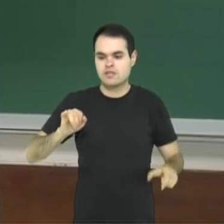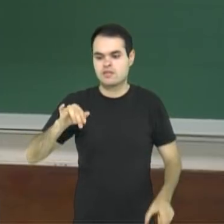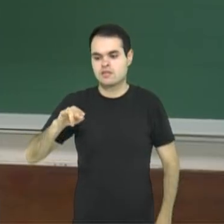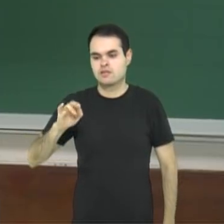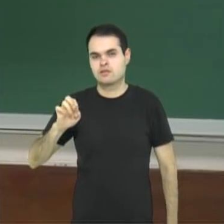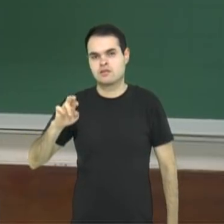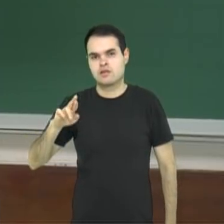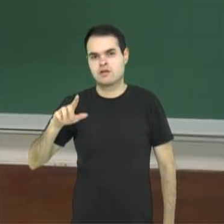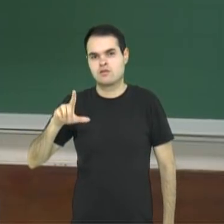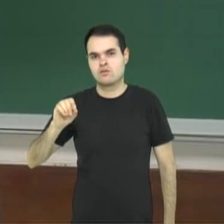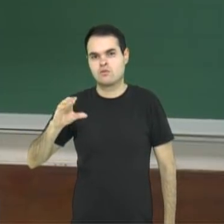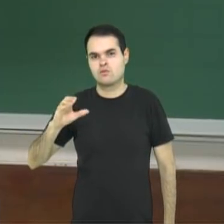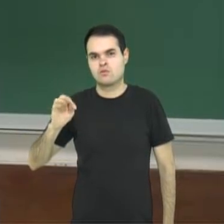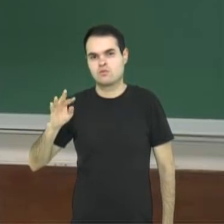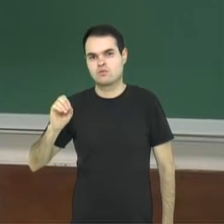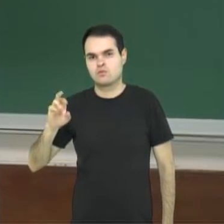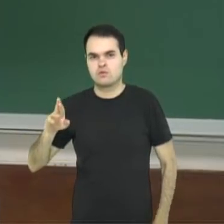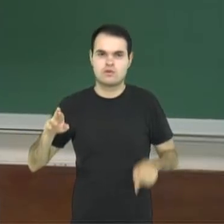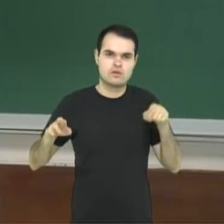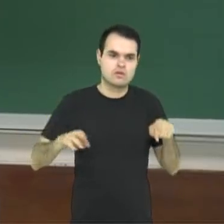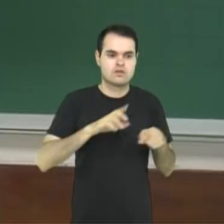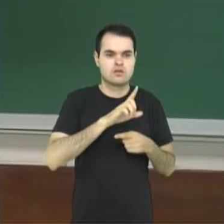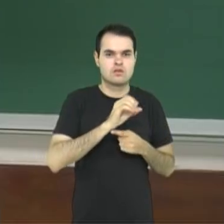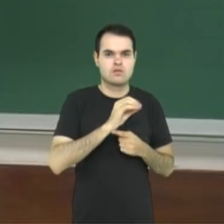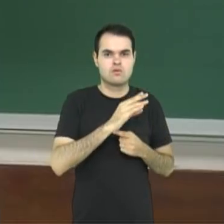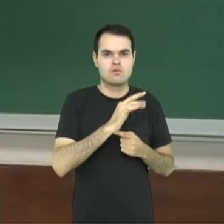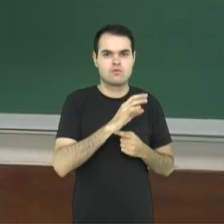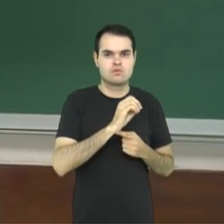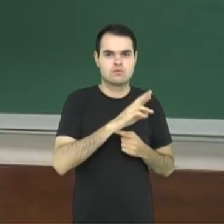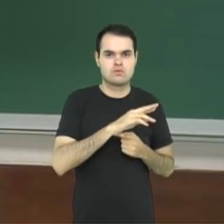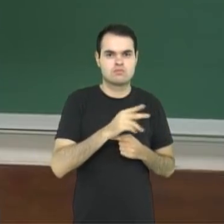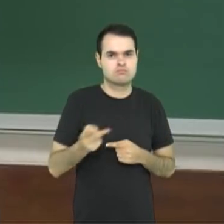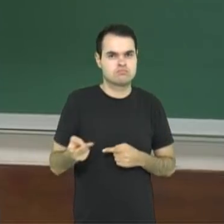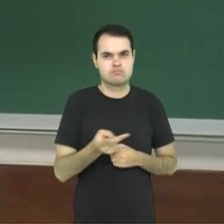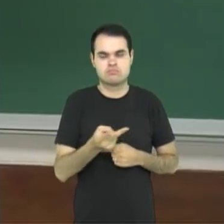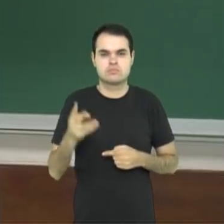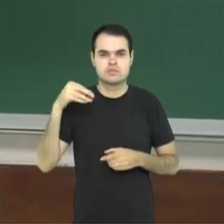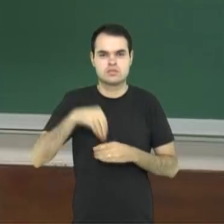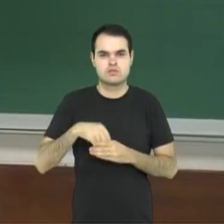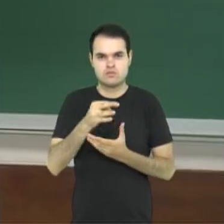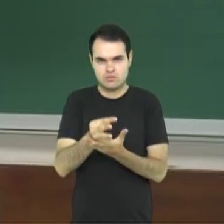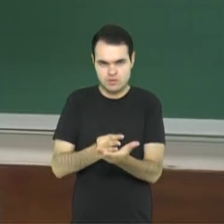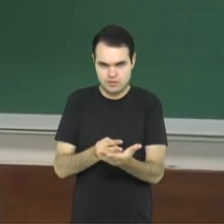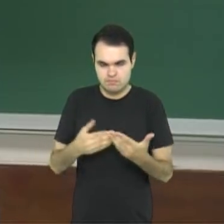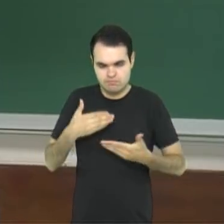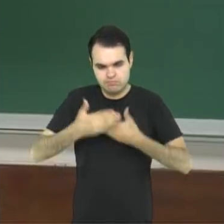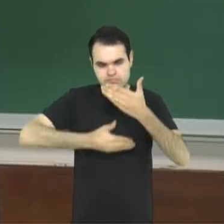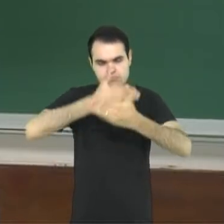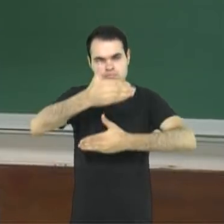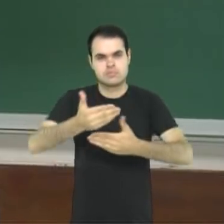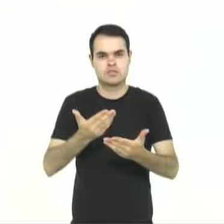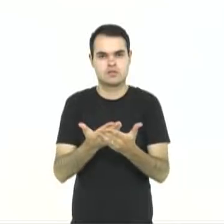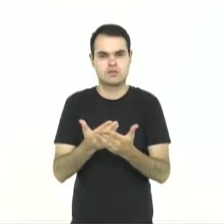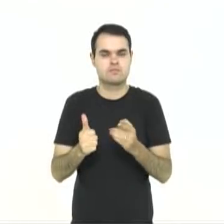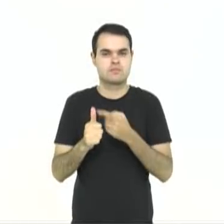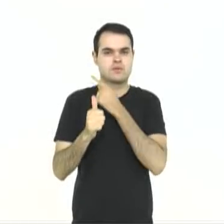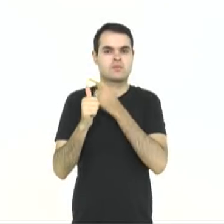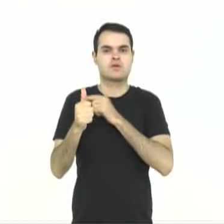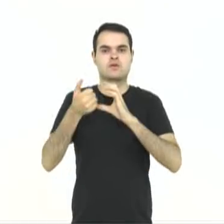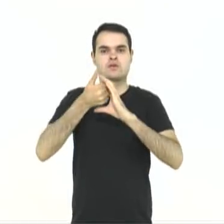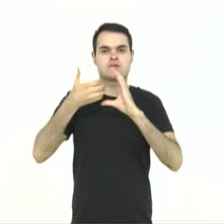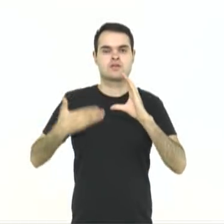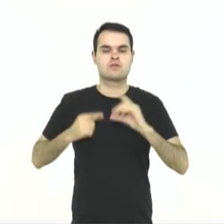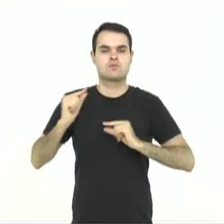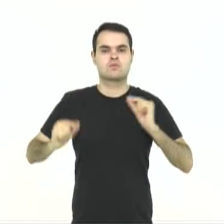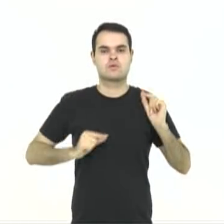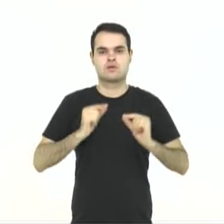temos bastantes objetivos hoje previstos para a gente desenvolver ao longo da nossa aula. Primeiro, vamos começar com as